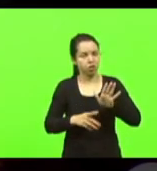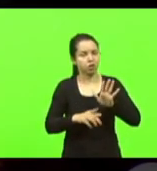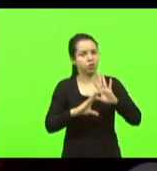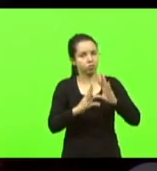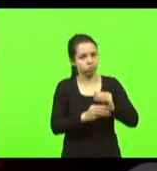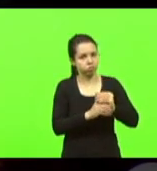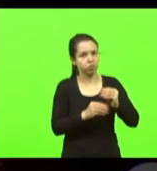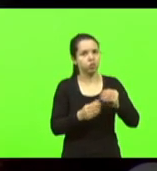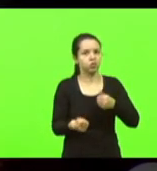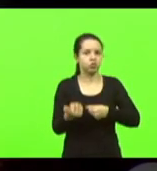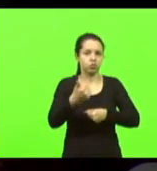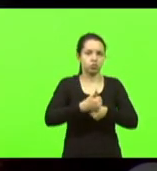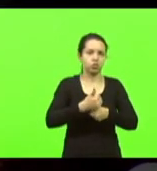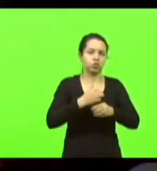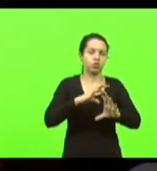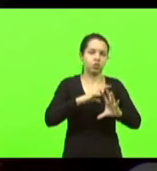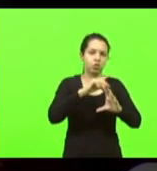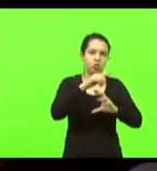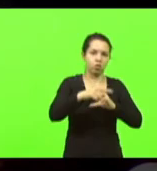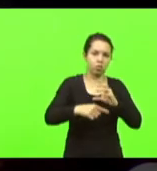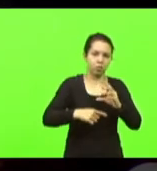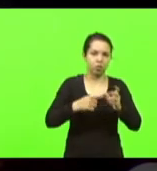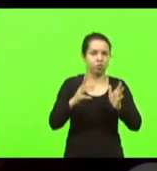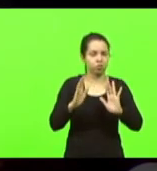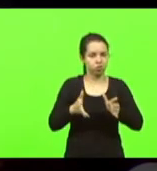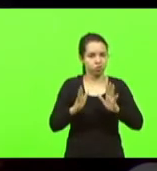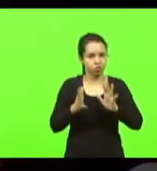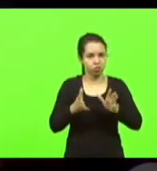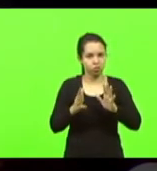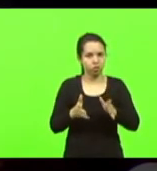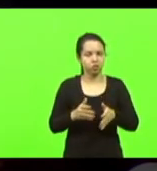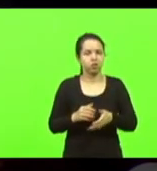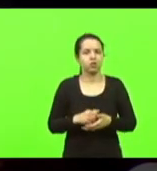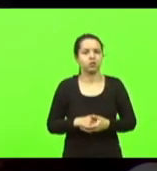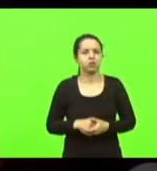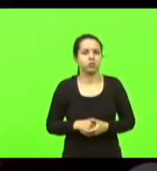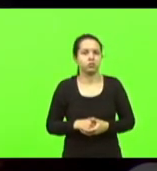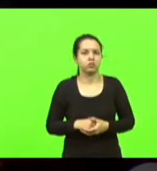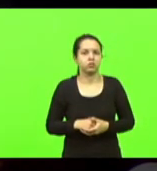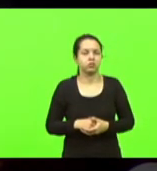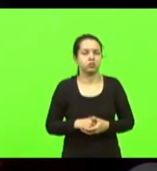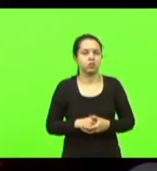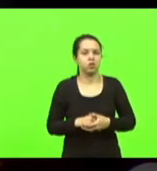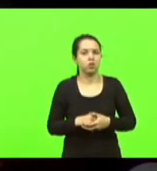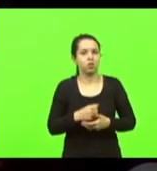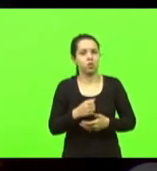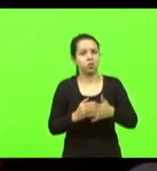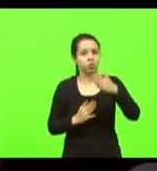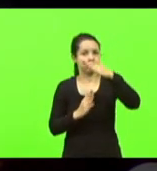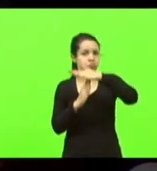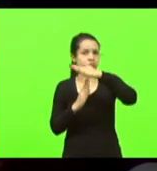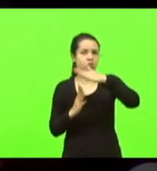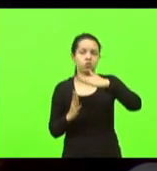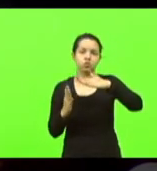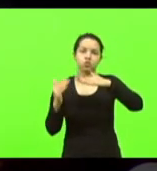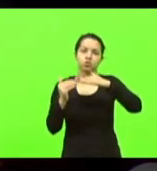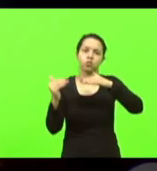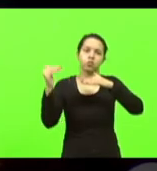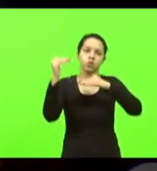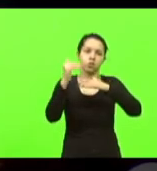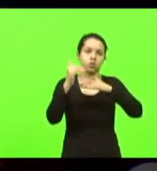substitutivo global de tal forma inclusive com o índice superior a maioria dos estados brasileiros